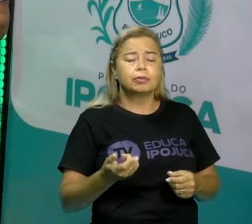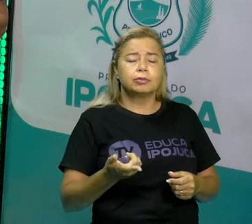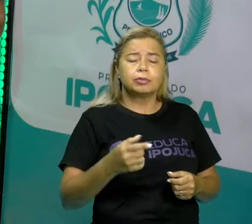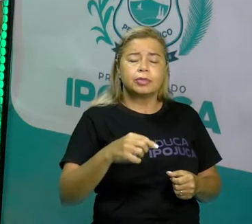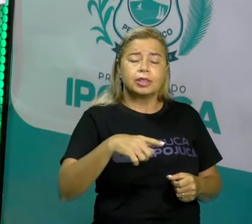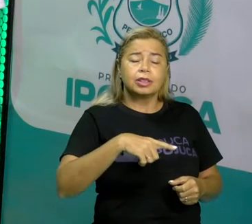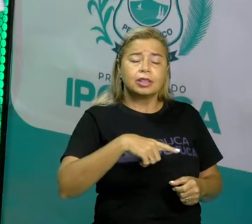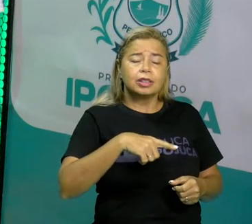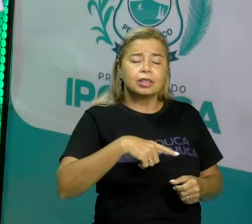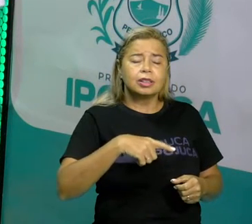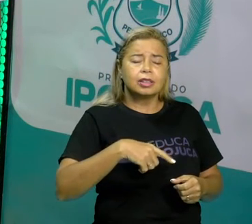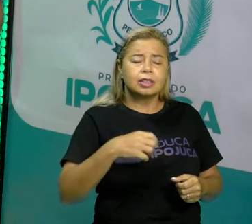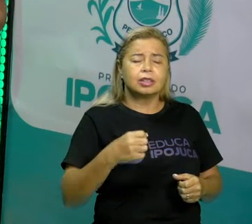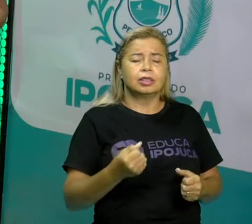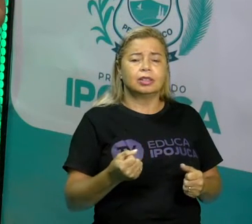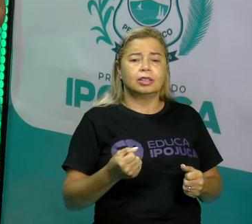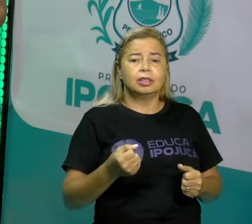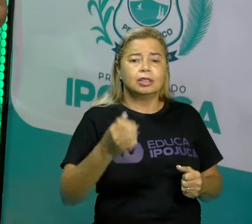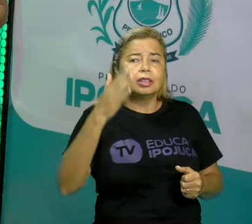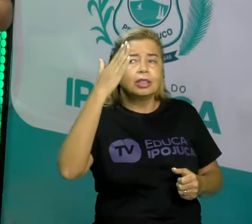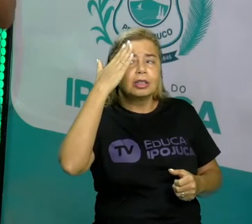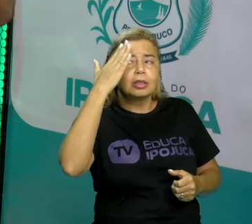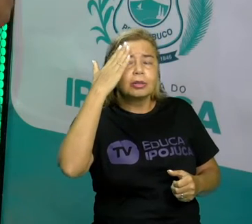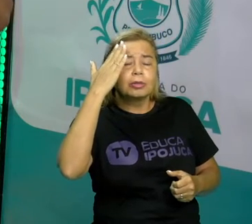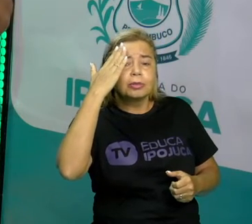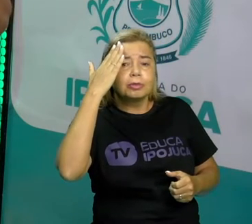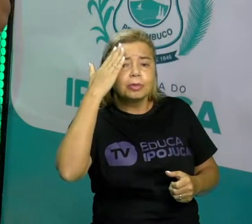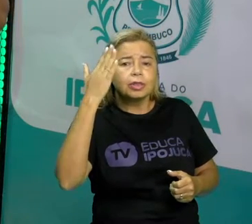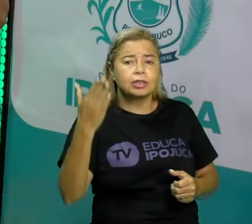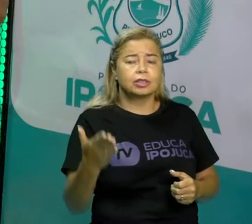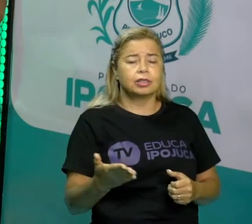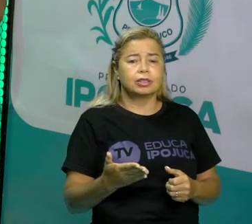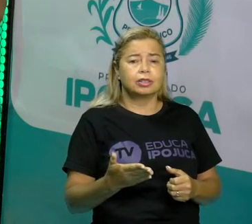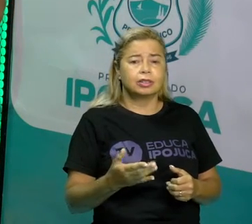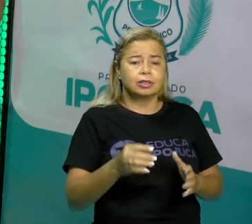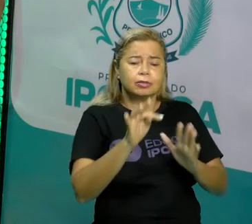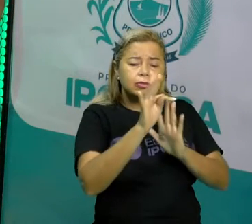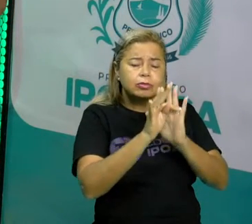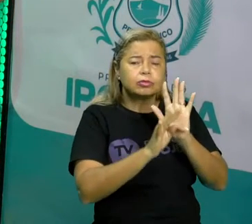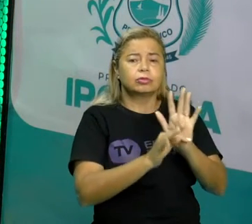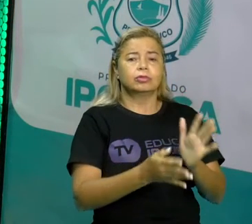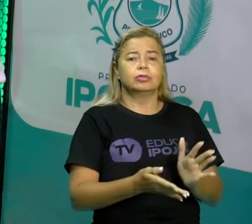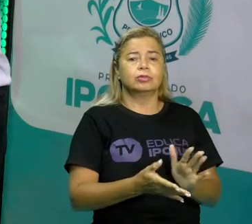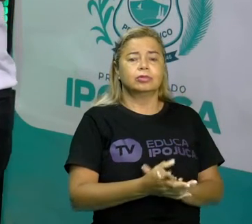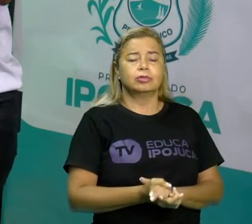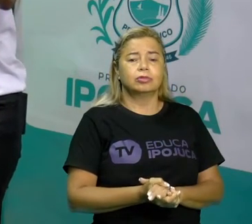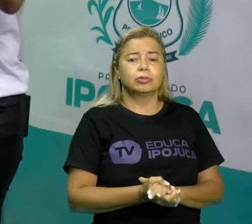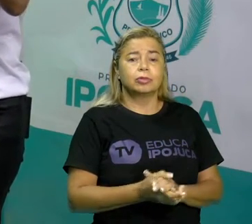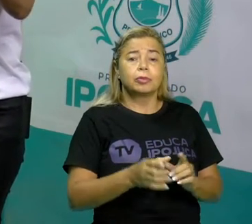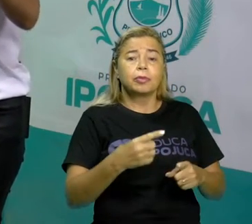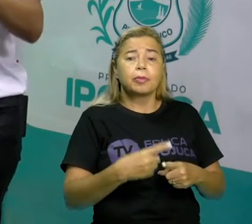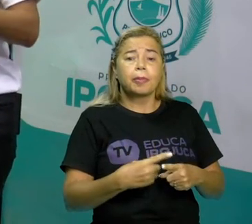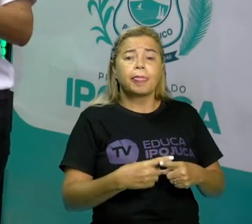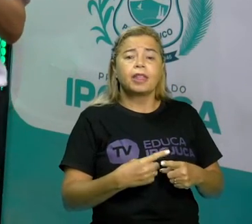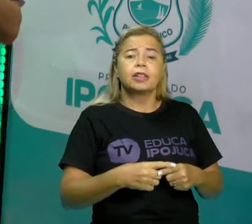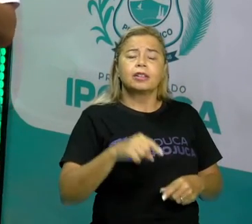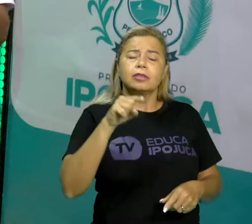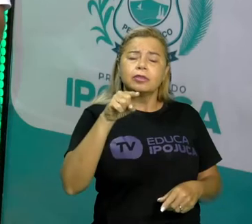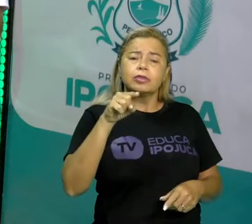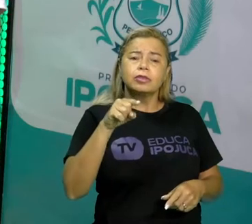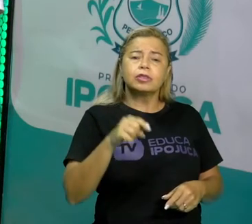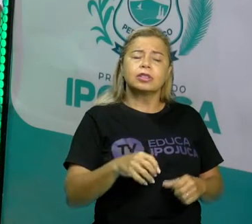de texto, uma compreensão textual. Você lê e ao mesmo tempo você pode reler, como eu fiz aqui.